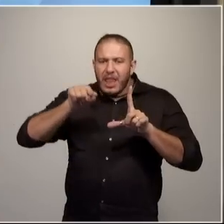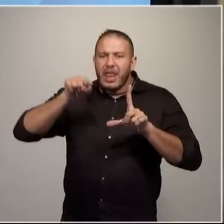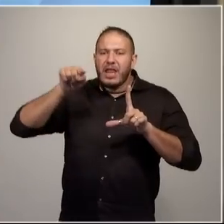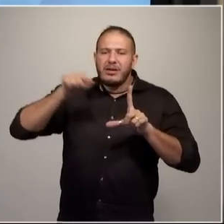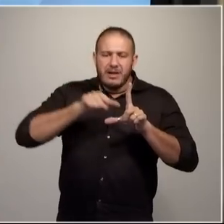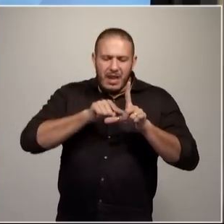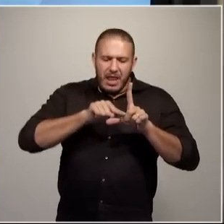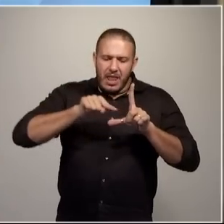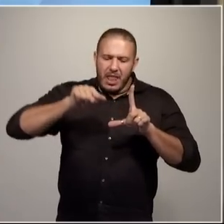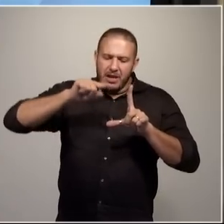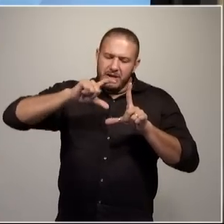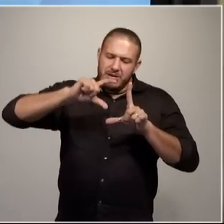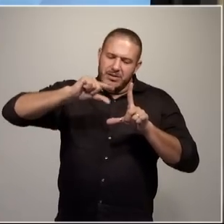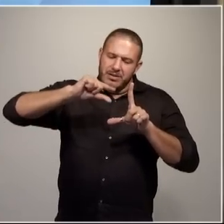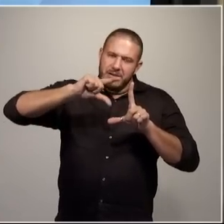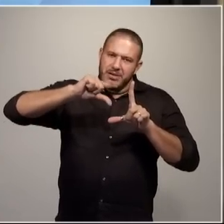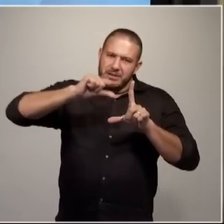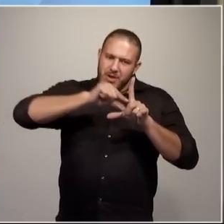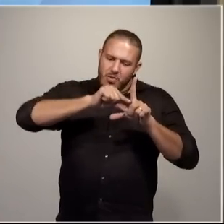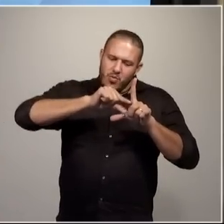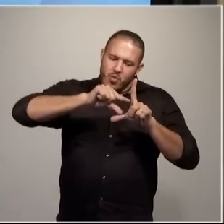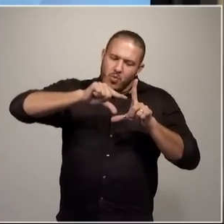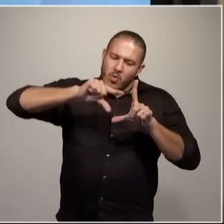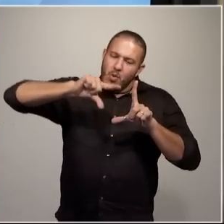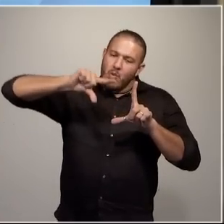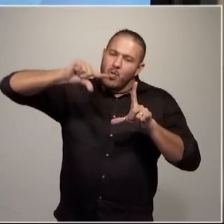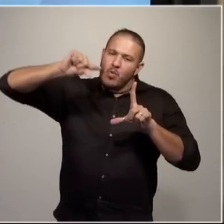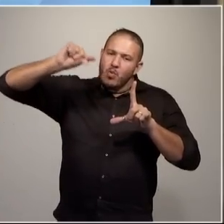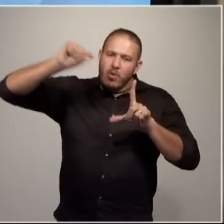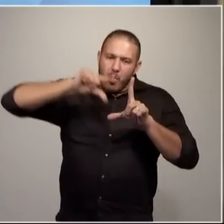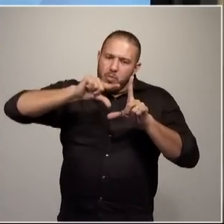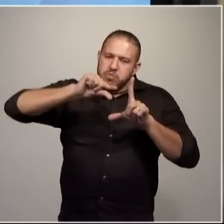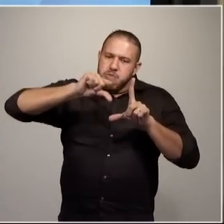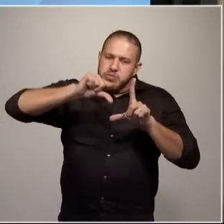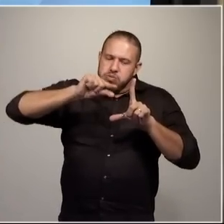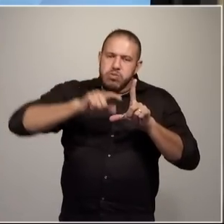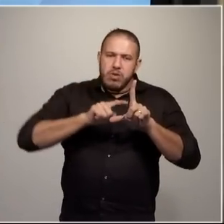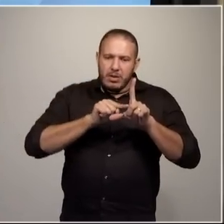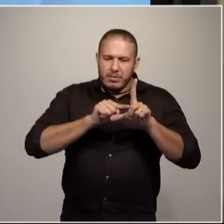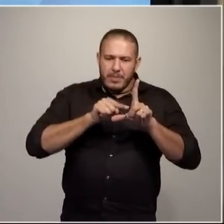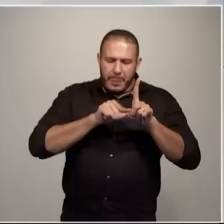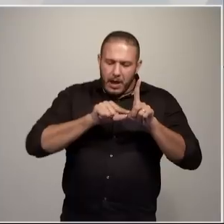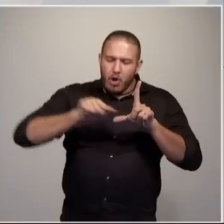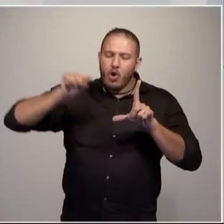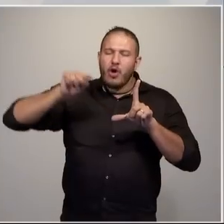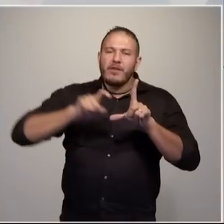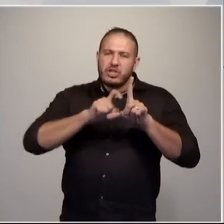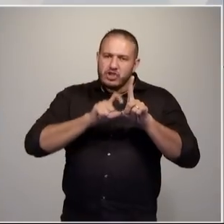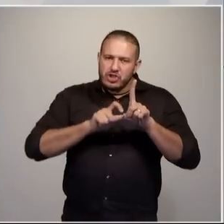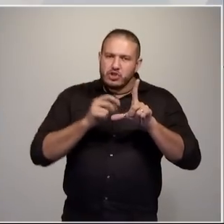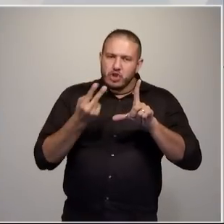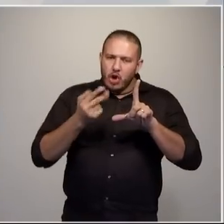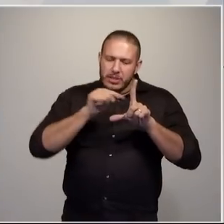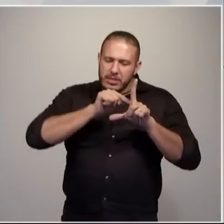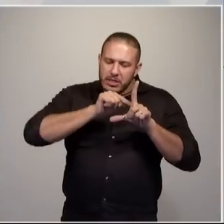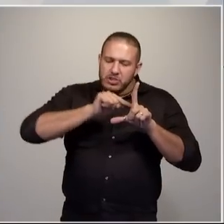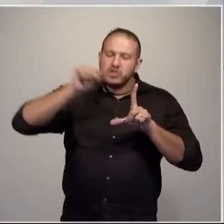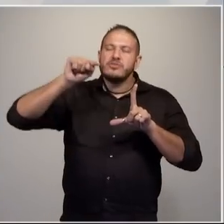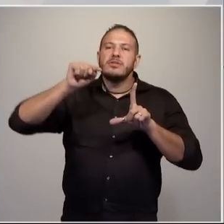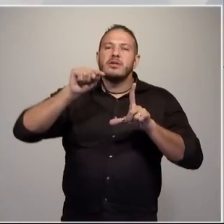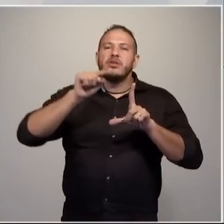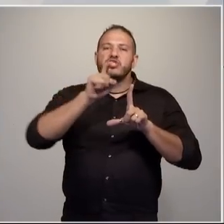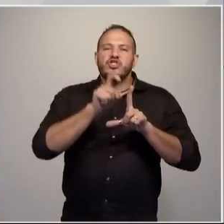aqui, entre uma curva e outra. Entre a curva x2 e a curva x.